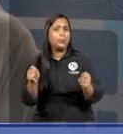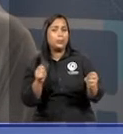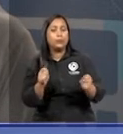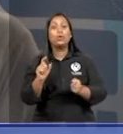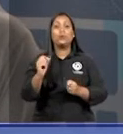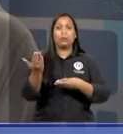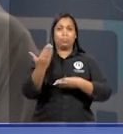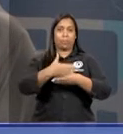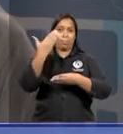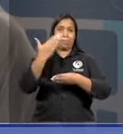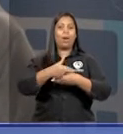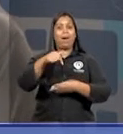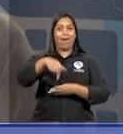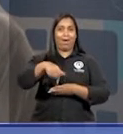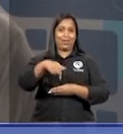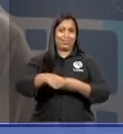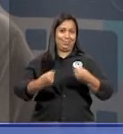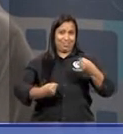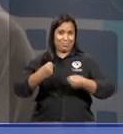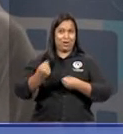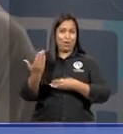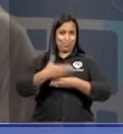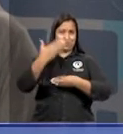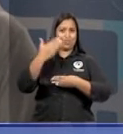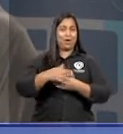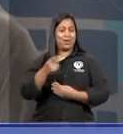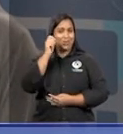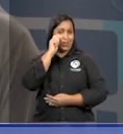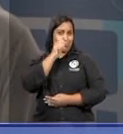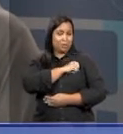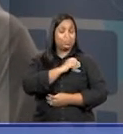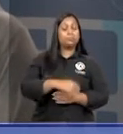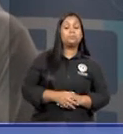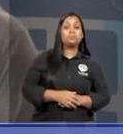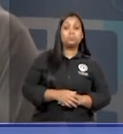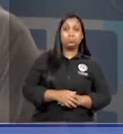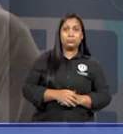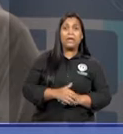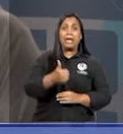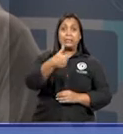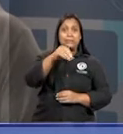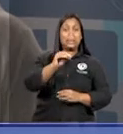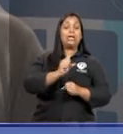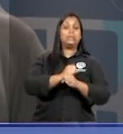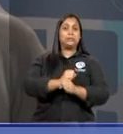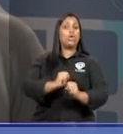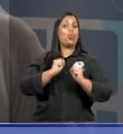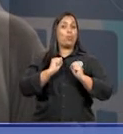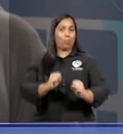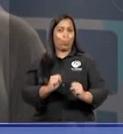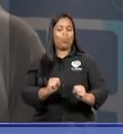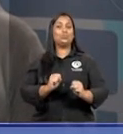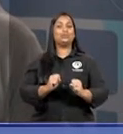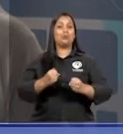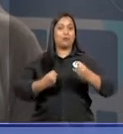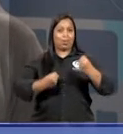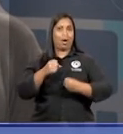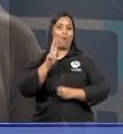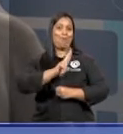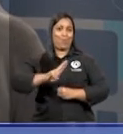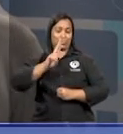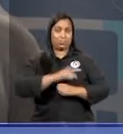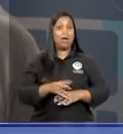de táxi em Rio Preto o objetivo é ampliar de 8 para 10 anos a idade máxima do veículo